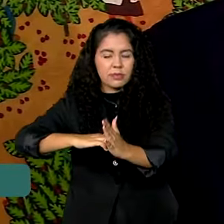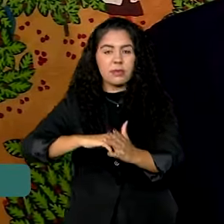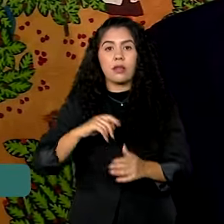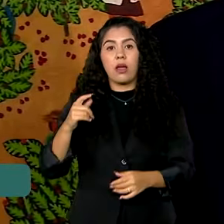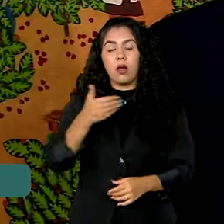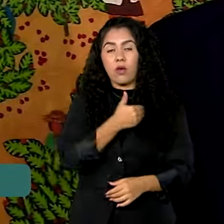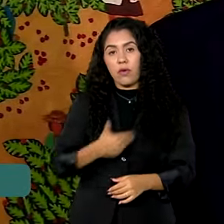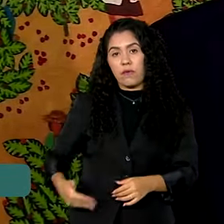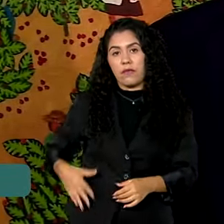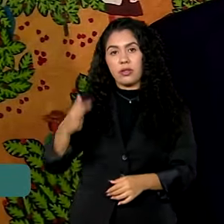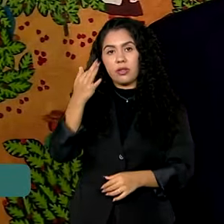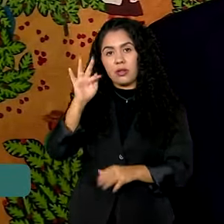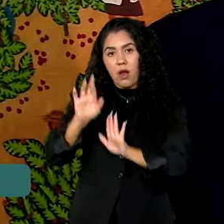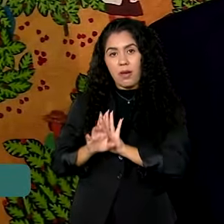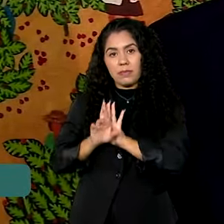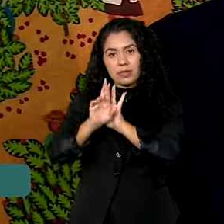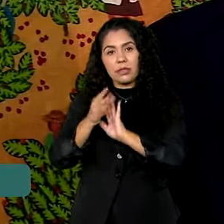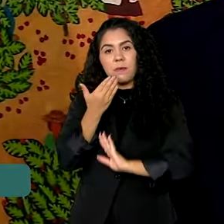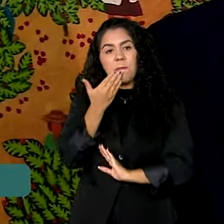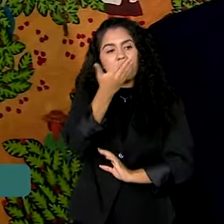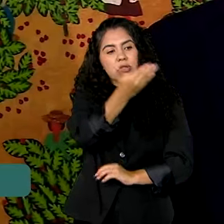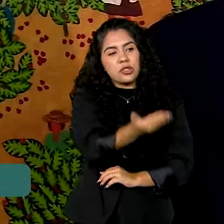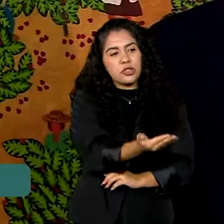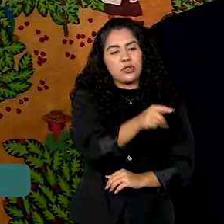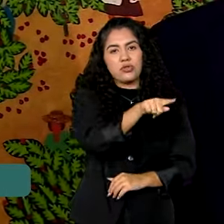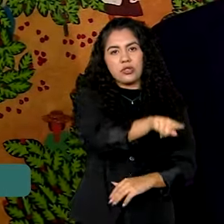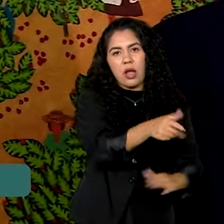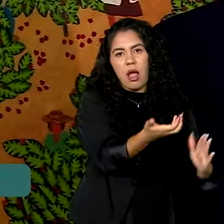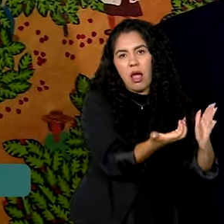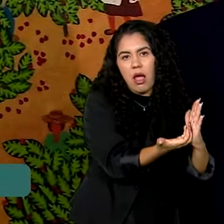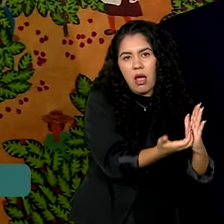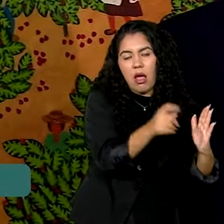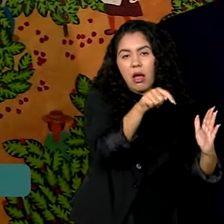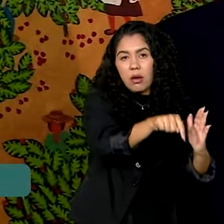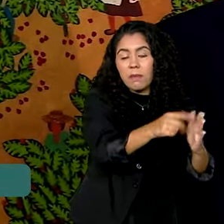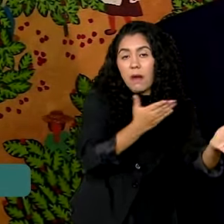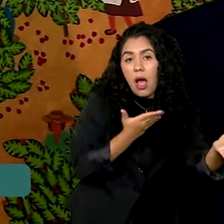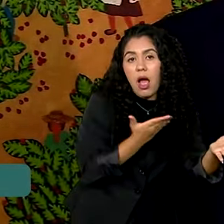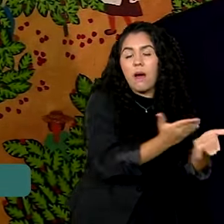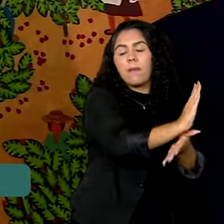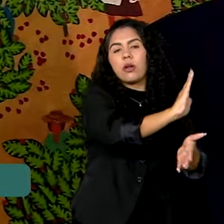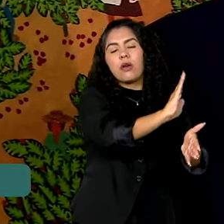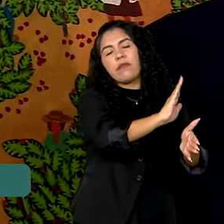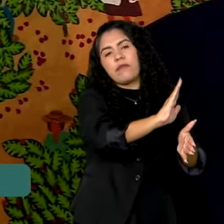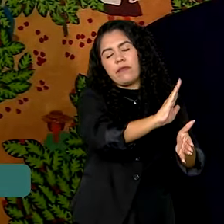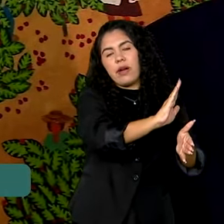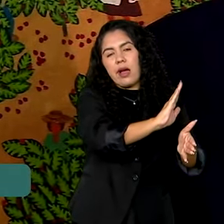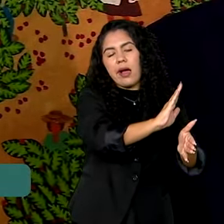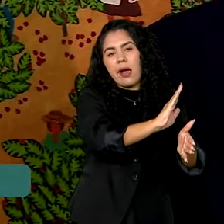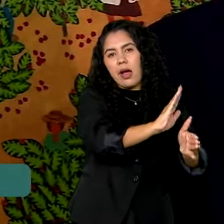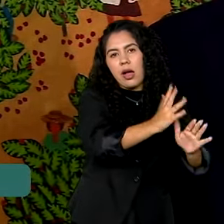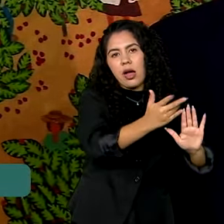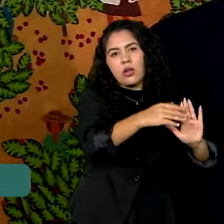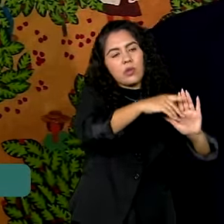requerimento de urgência constitucional, para aprovação do projeto de lei